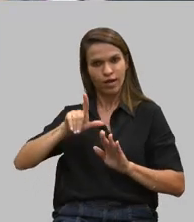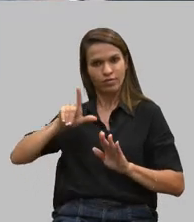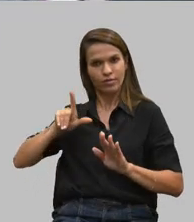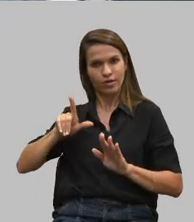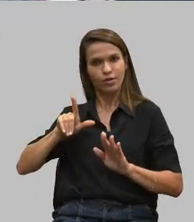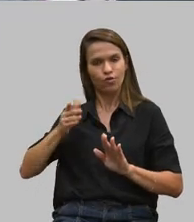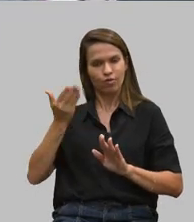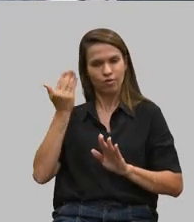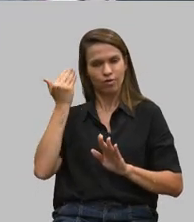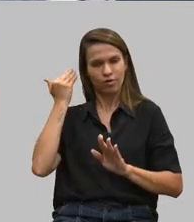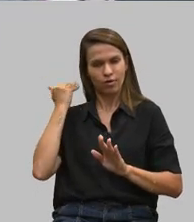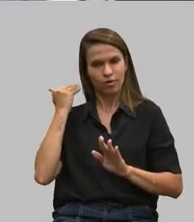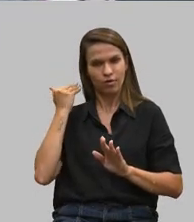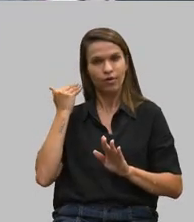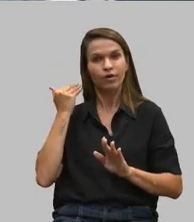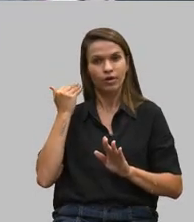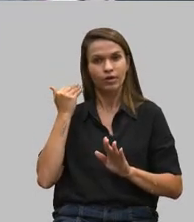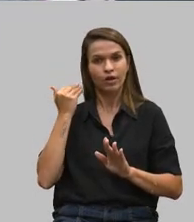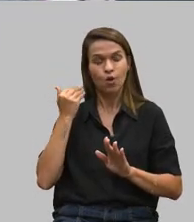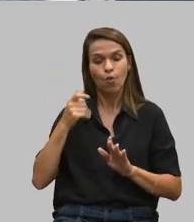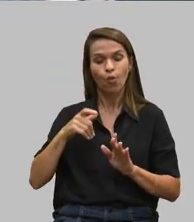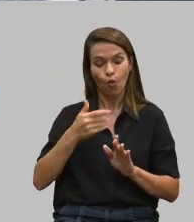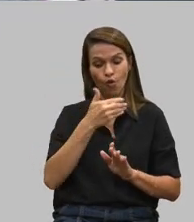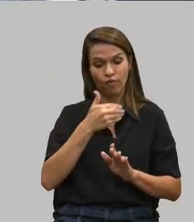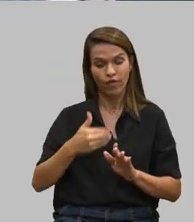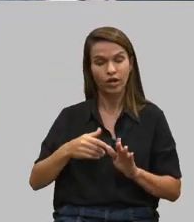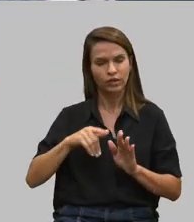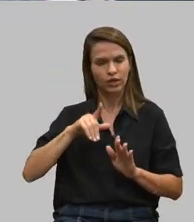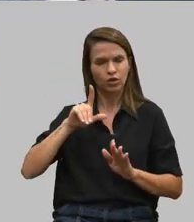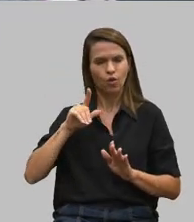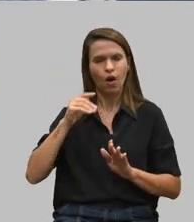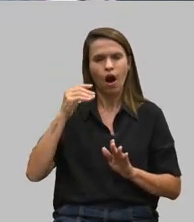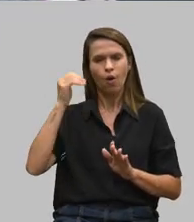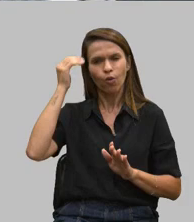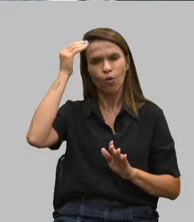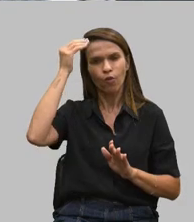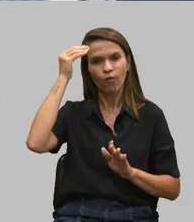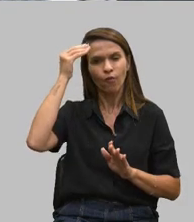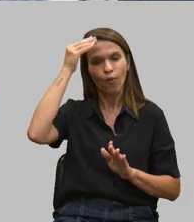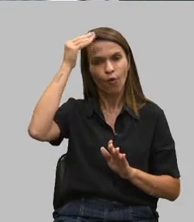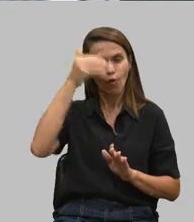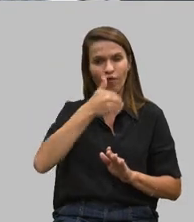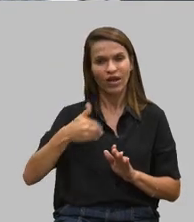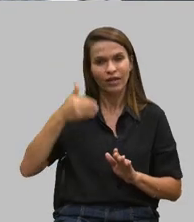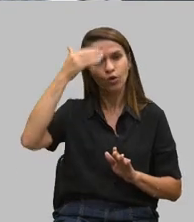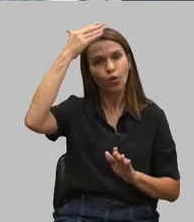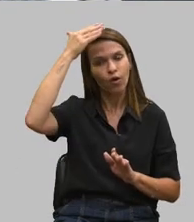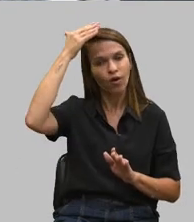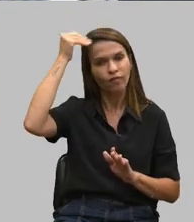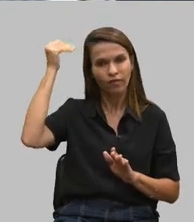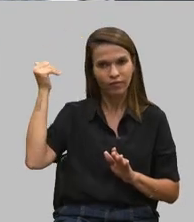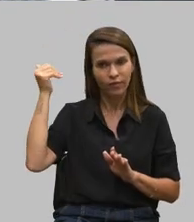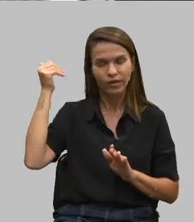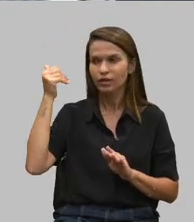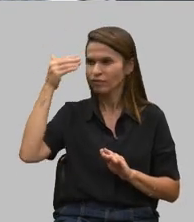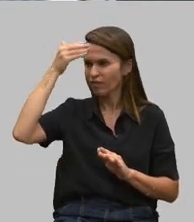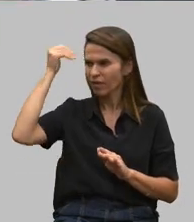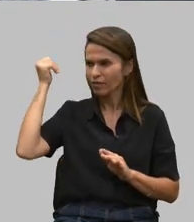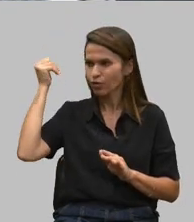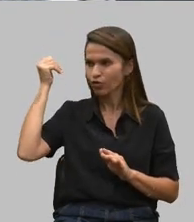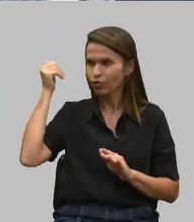o anterior ao Governador Romeu Zema que agora o Fábio e o Romeu Zema estão pagando as contas né que foram